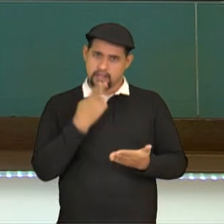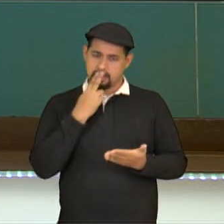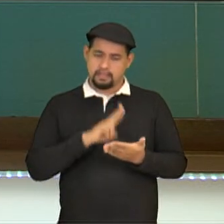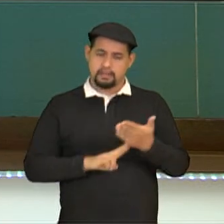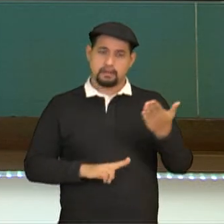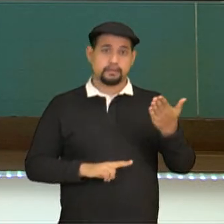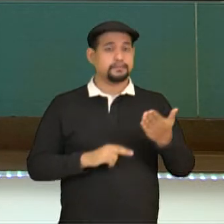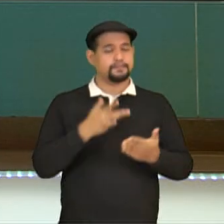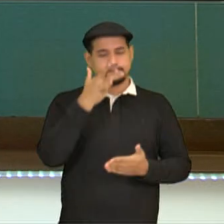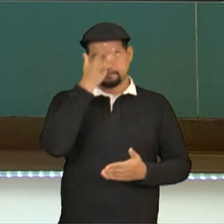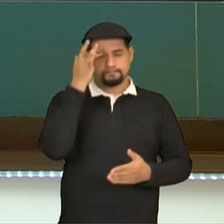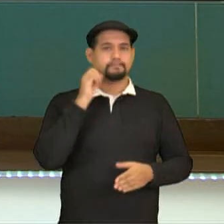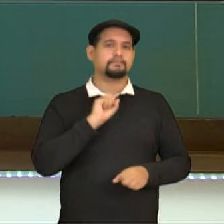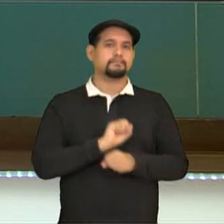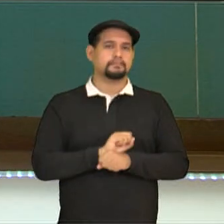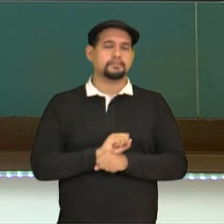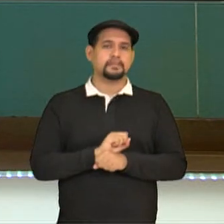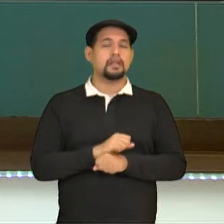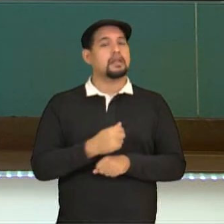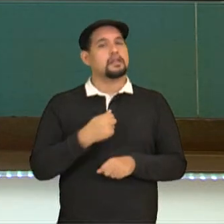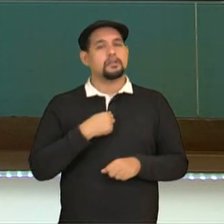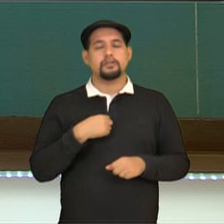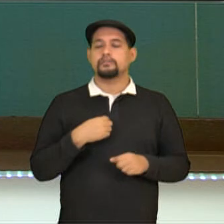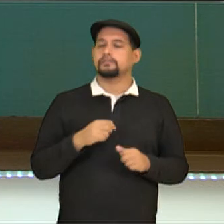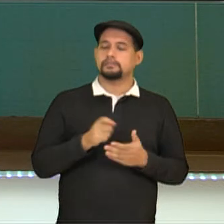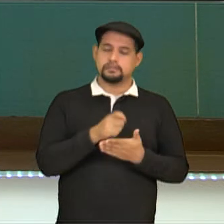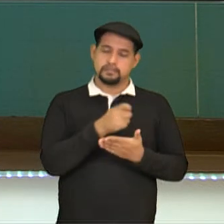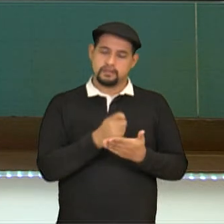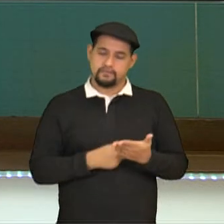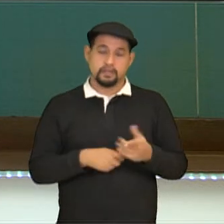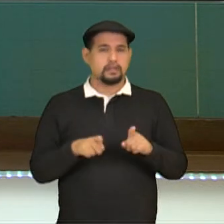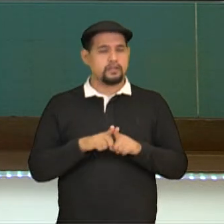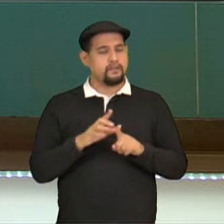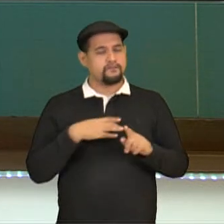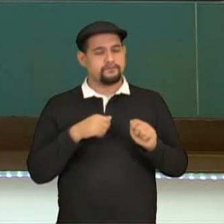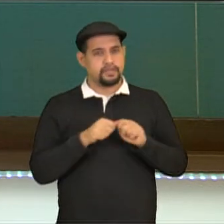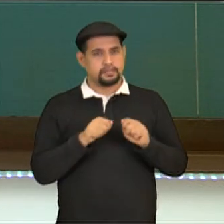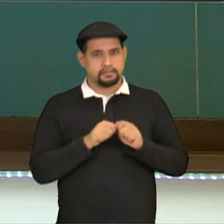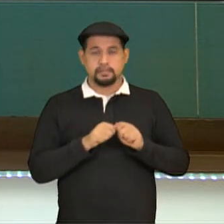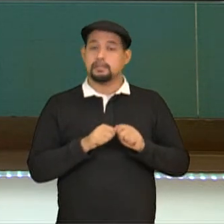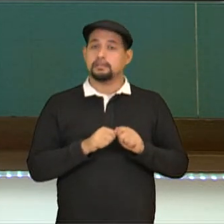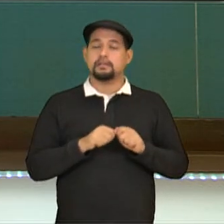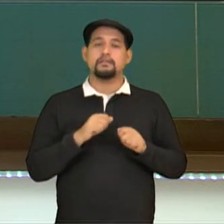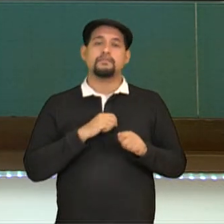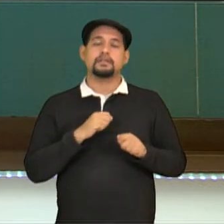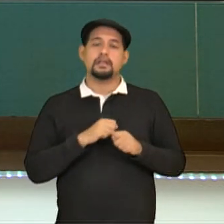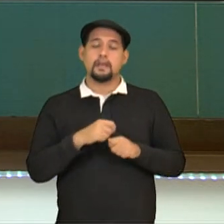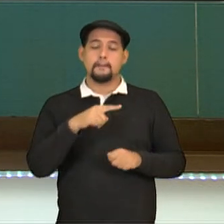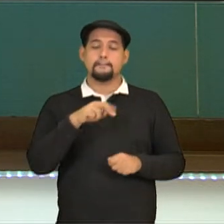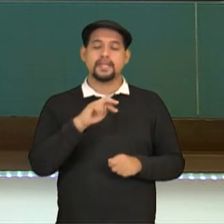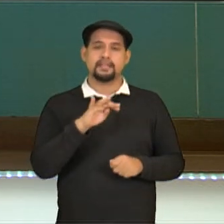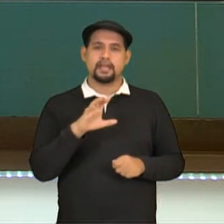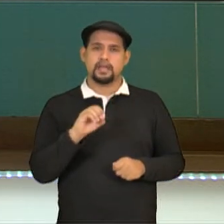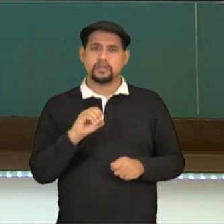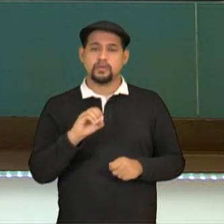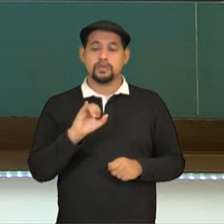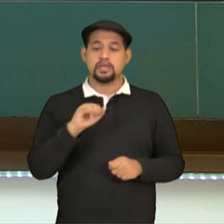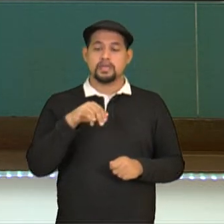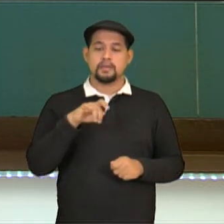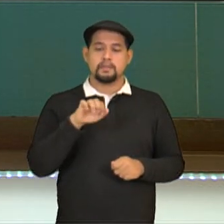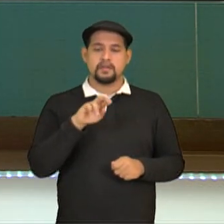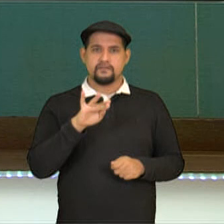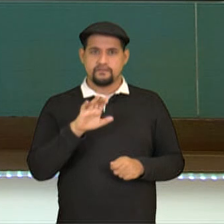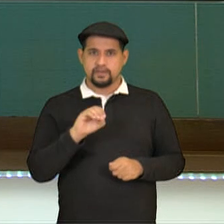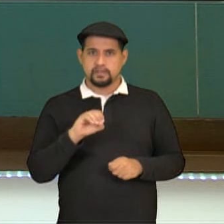fui interrompida. Então, eu estava, eu escrevia, eu fazia, é o pretérito imperfeito. O pretérito mais